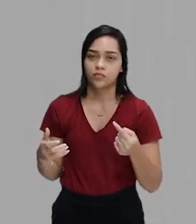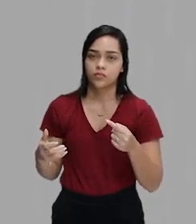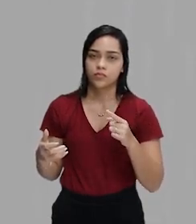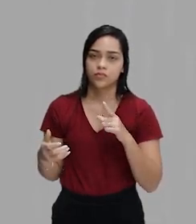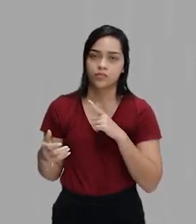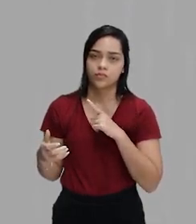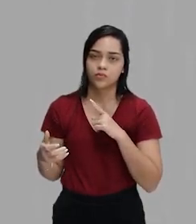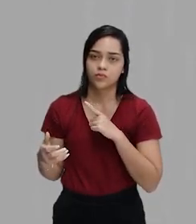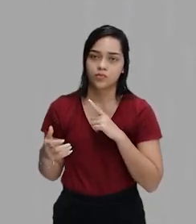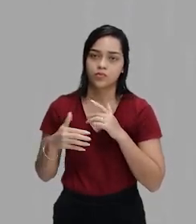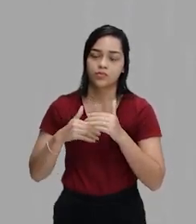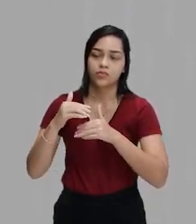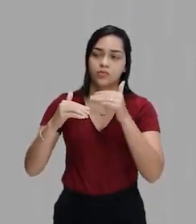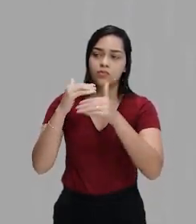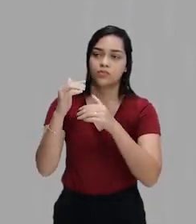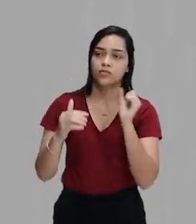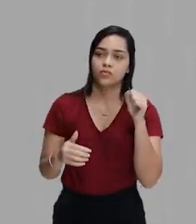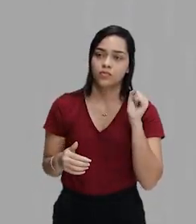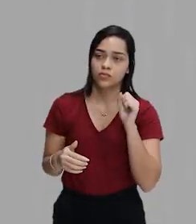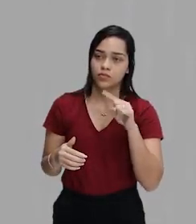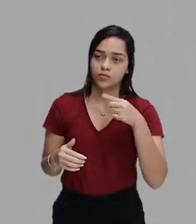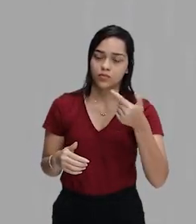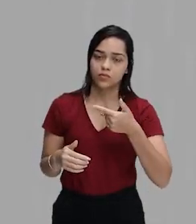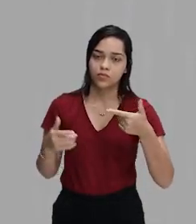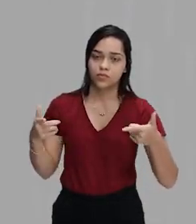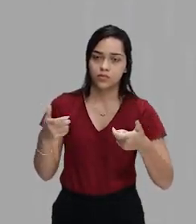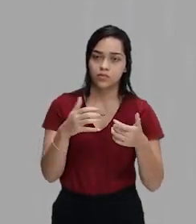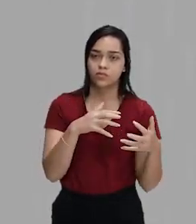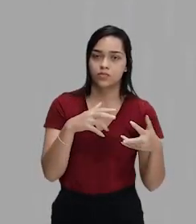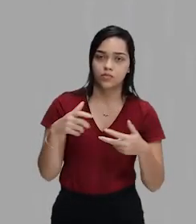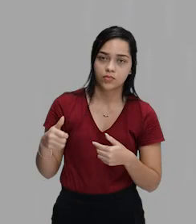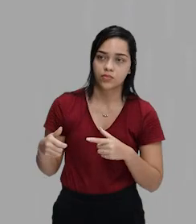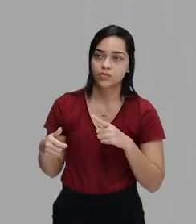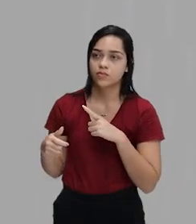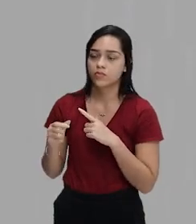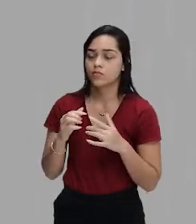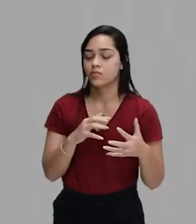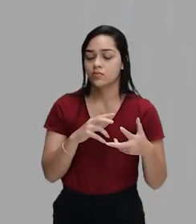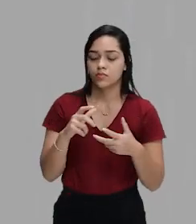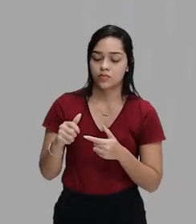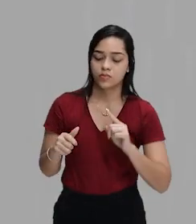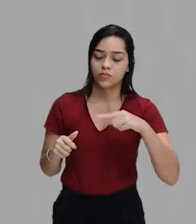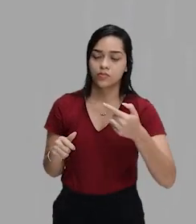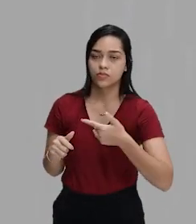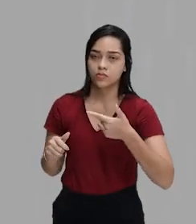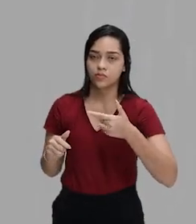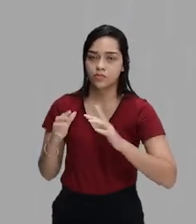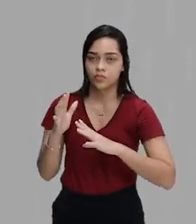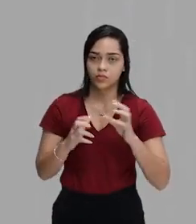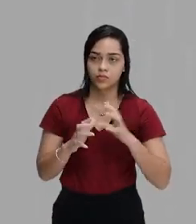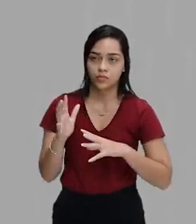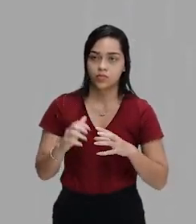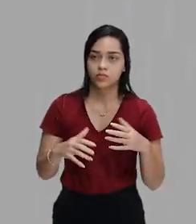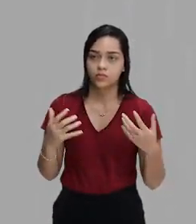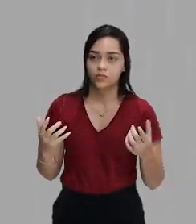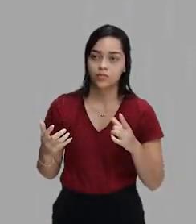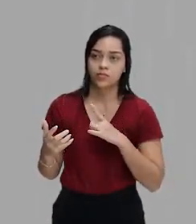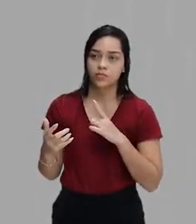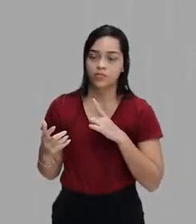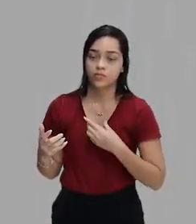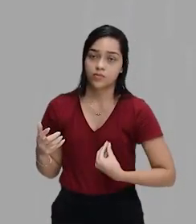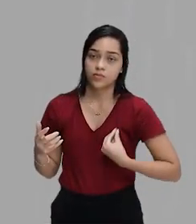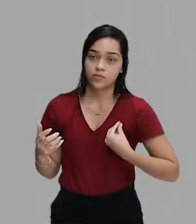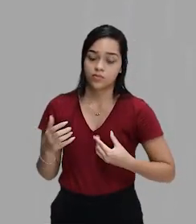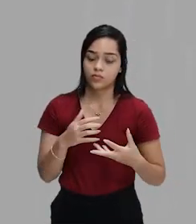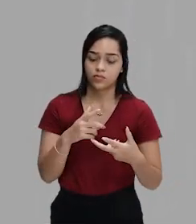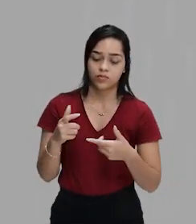efeito desse processo do pós-Segunda Guerra Mundial, ou desse mundo pós-Segunda Guerra. Então, a essência